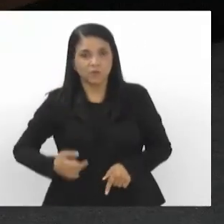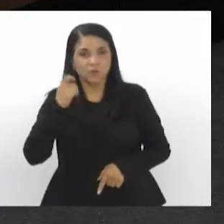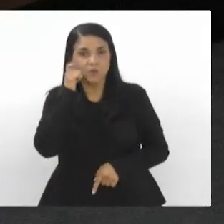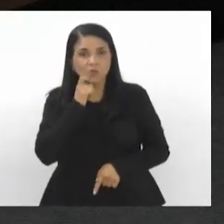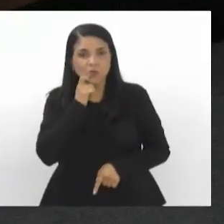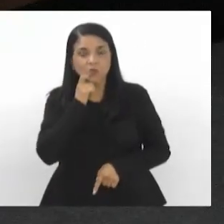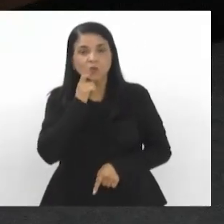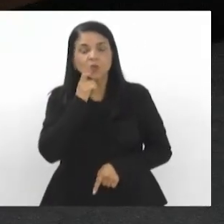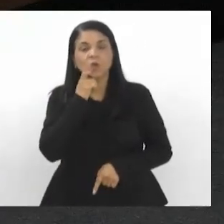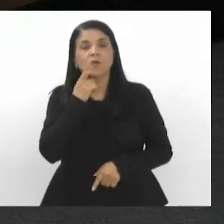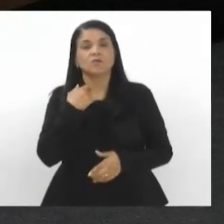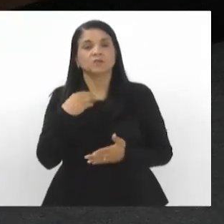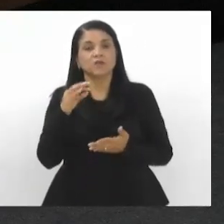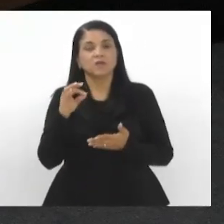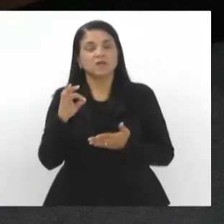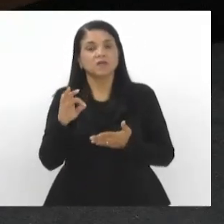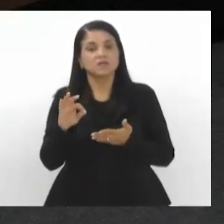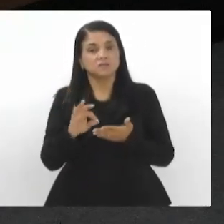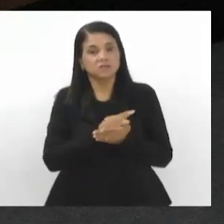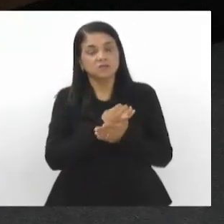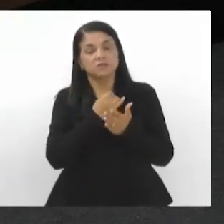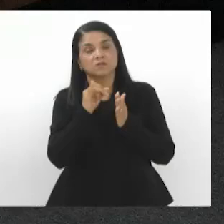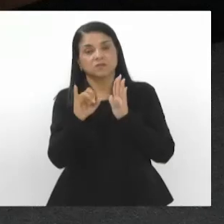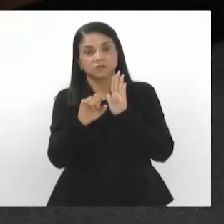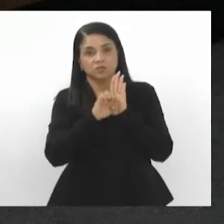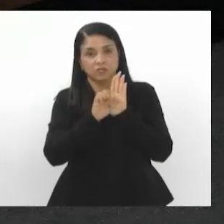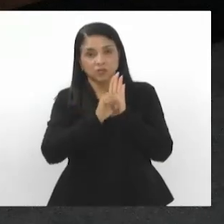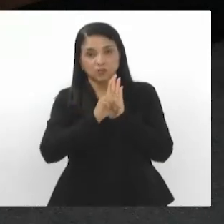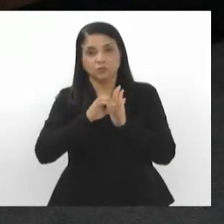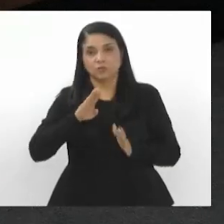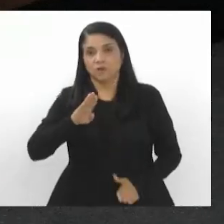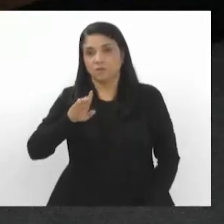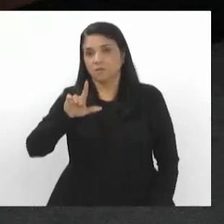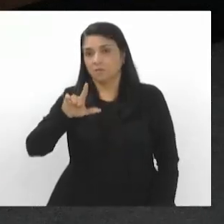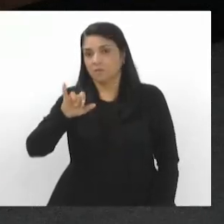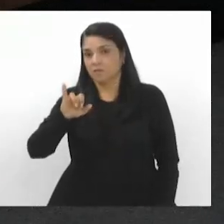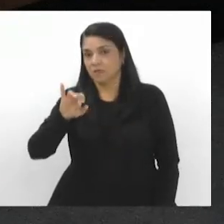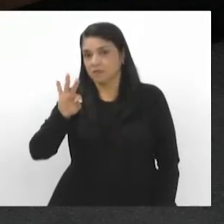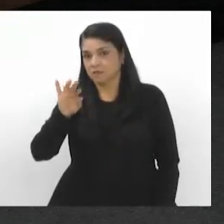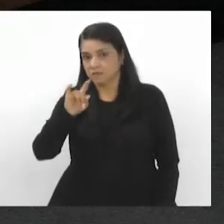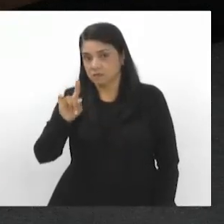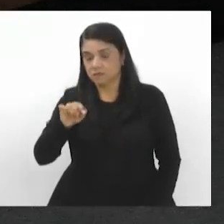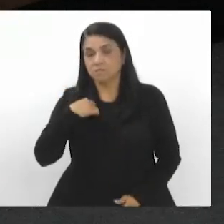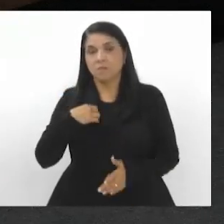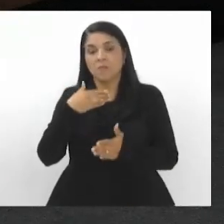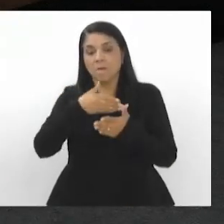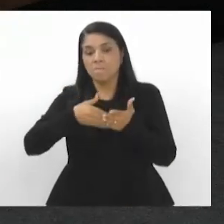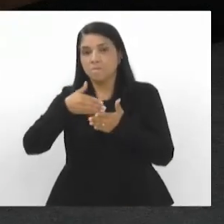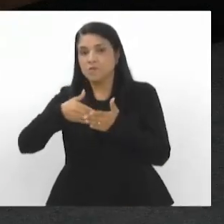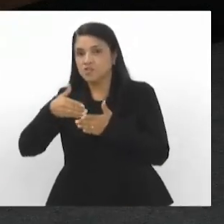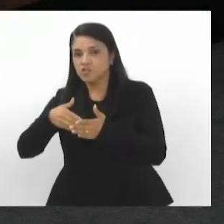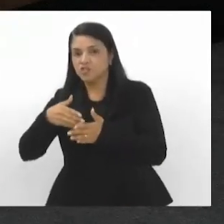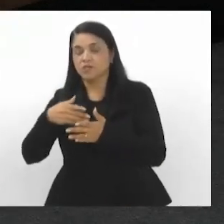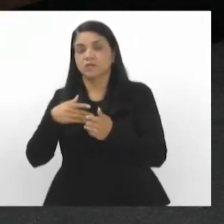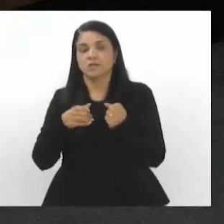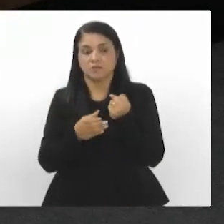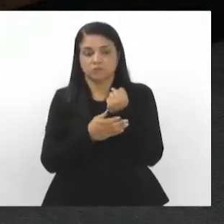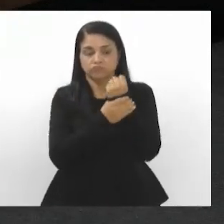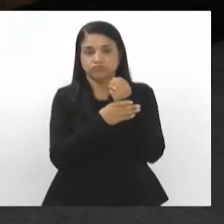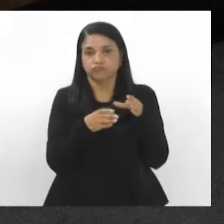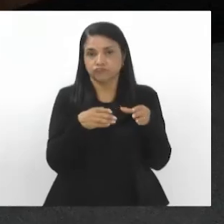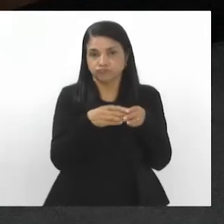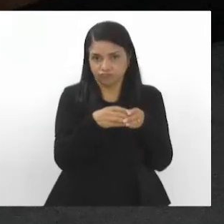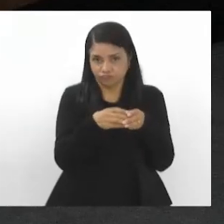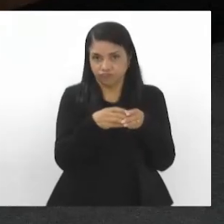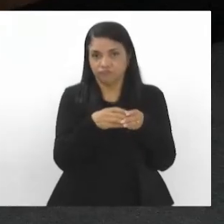estar sancionando o Estatuto da Blitz, que vai impedir, através das forças de segurança do Estado, que